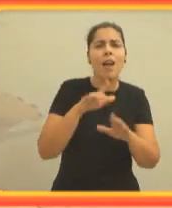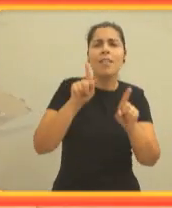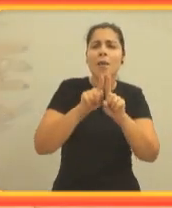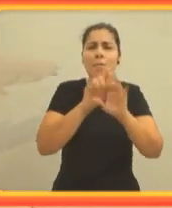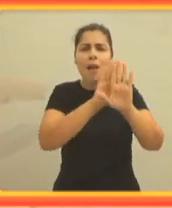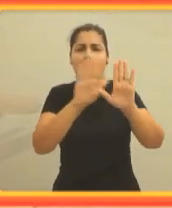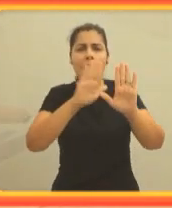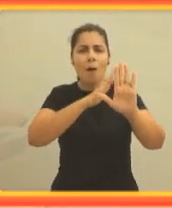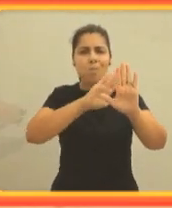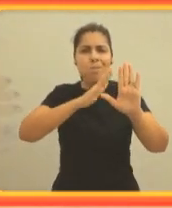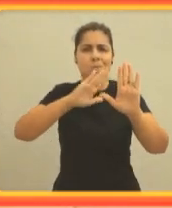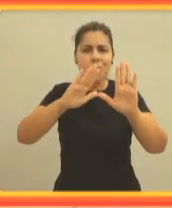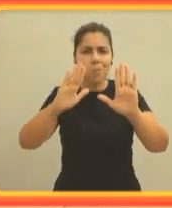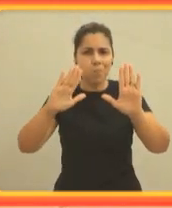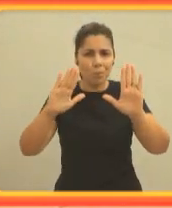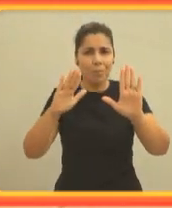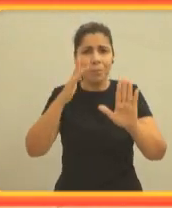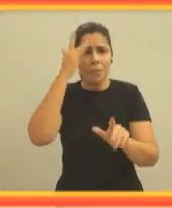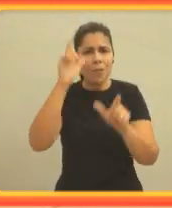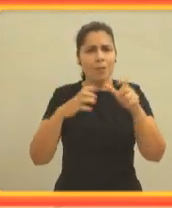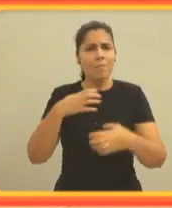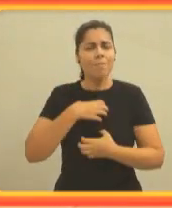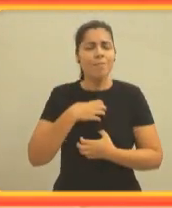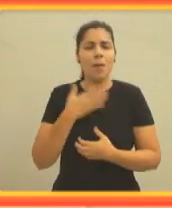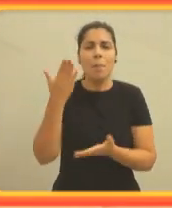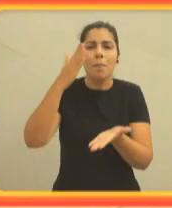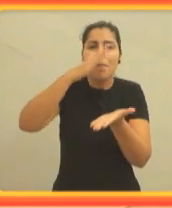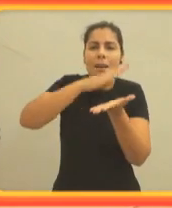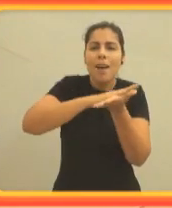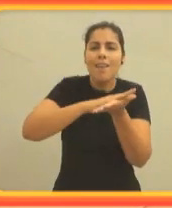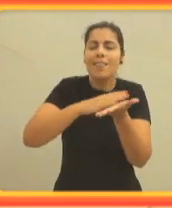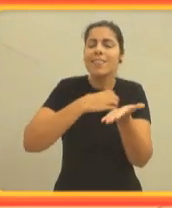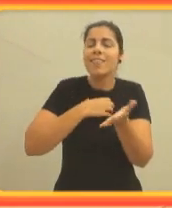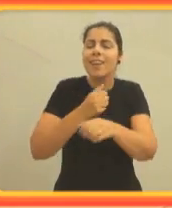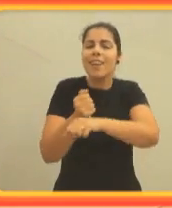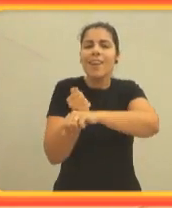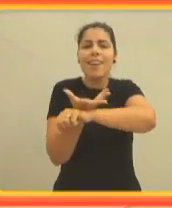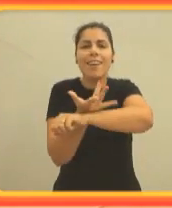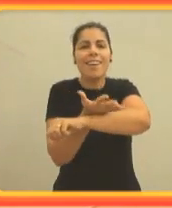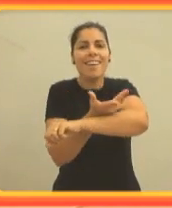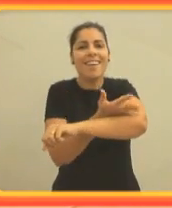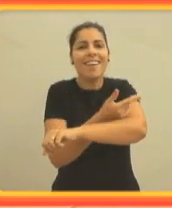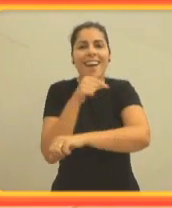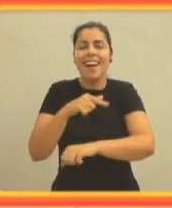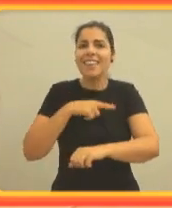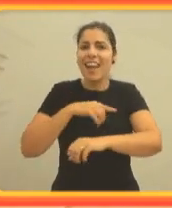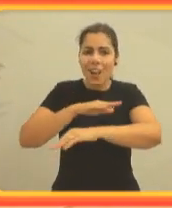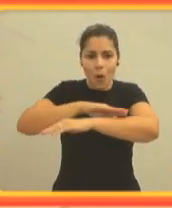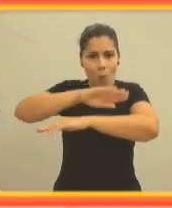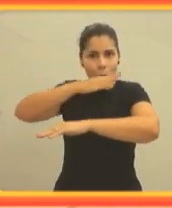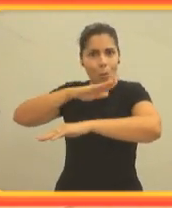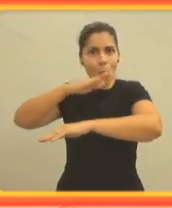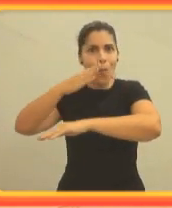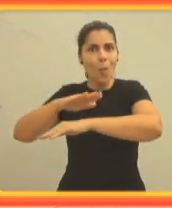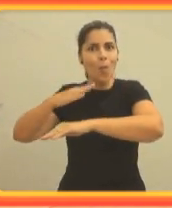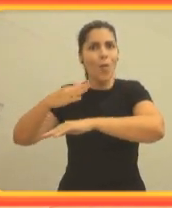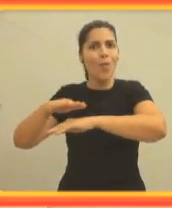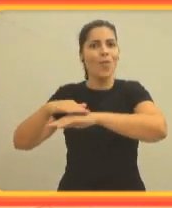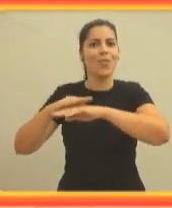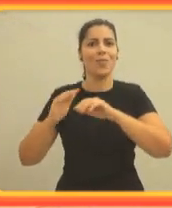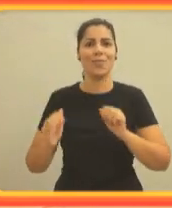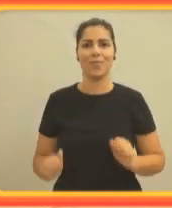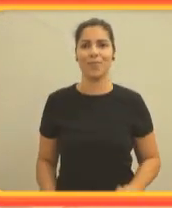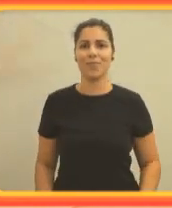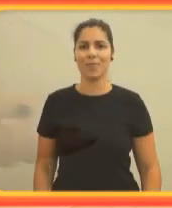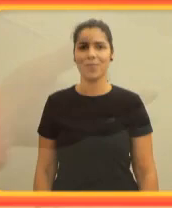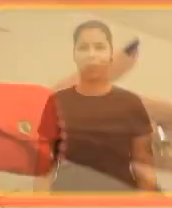Uma plaquinha com uma legenda em braille que pode sentir, a pessoa cega pode vir ler, pode vir